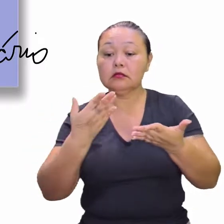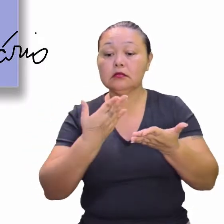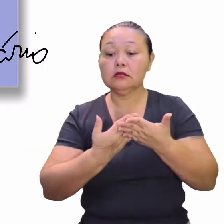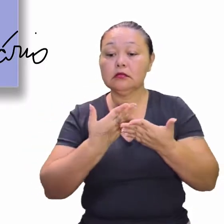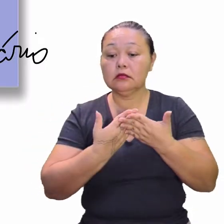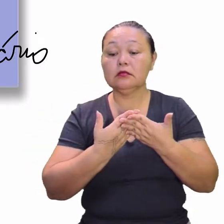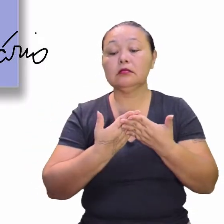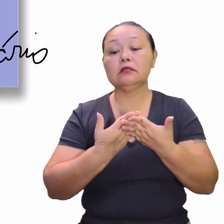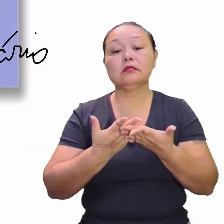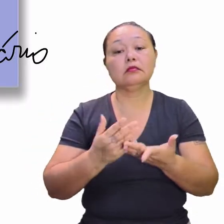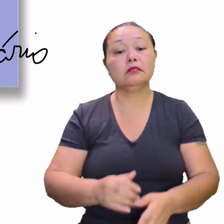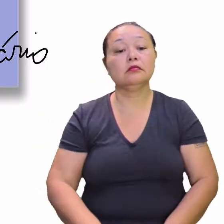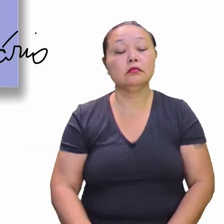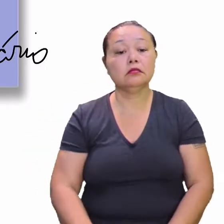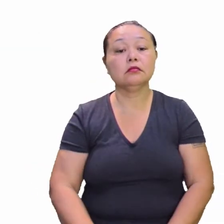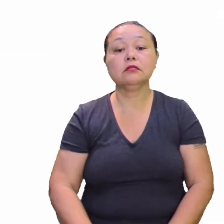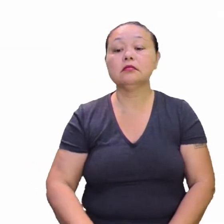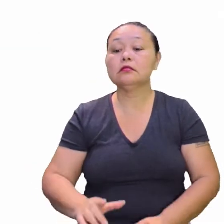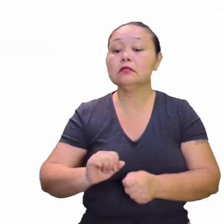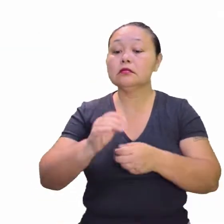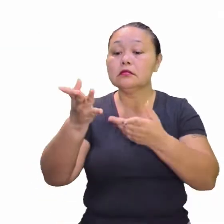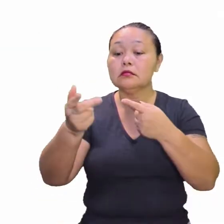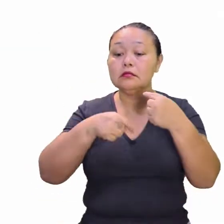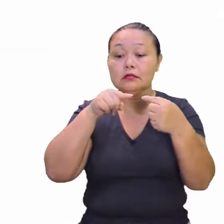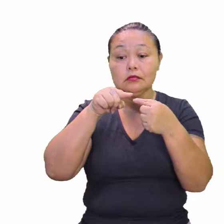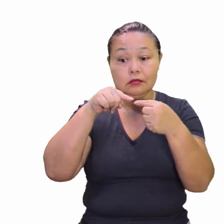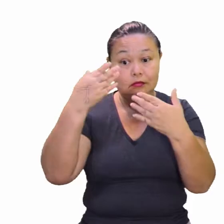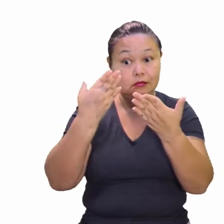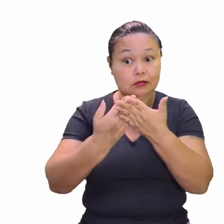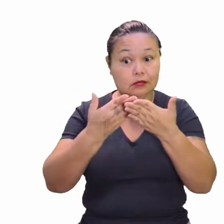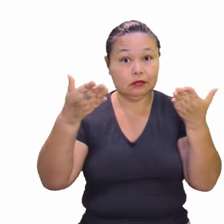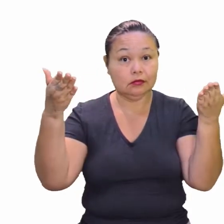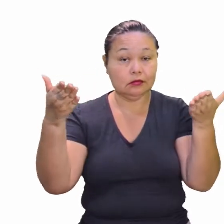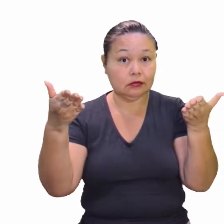aula. Vamos lá. Habilidade da aula de hoje, professor Jorge.